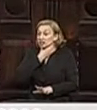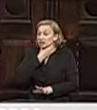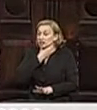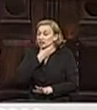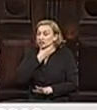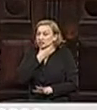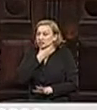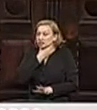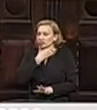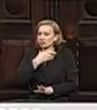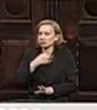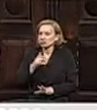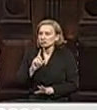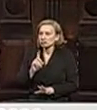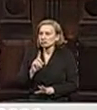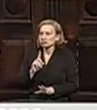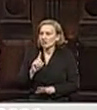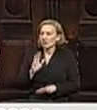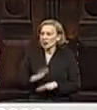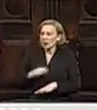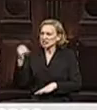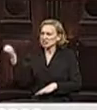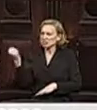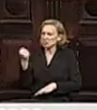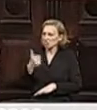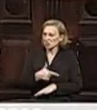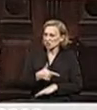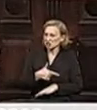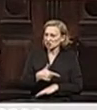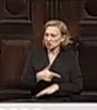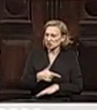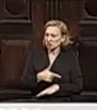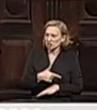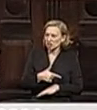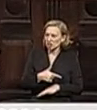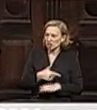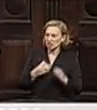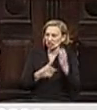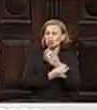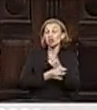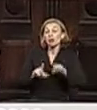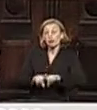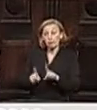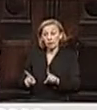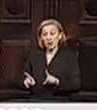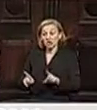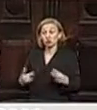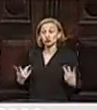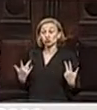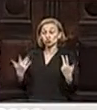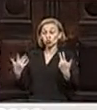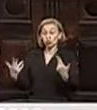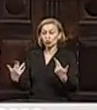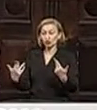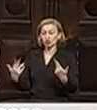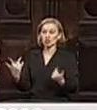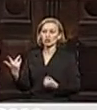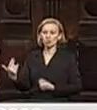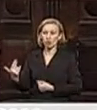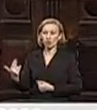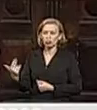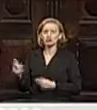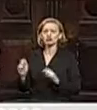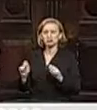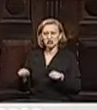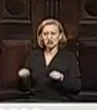não é mais importante que a crise na segurança, mas ela também deve ser levada em consideração. Portanto, eu